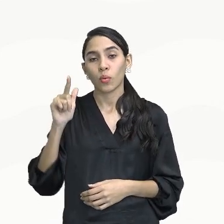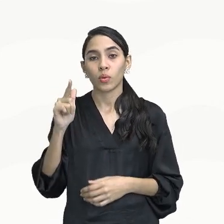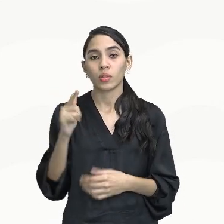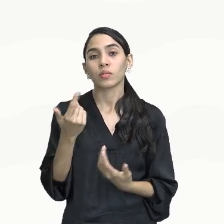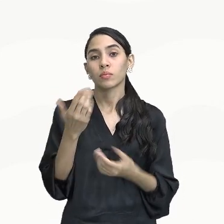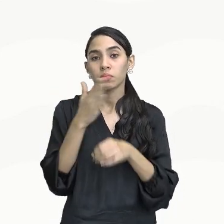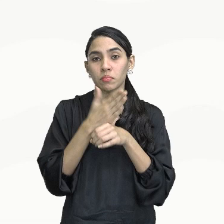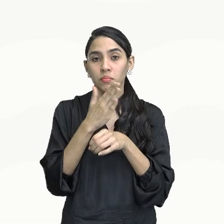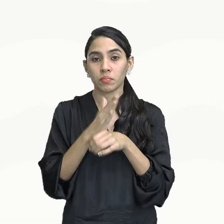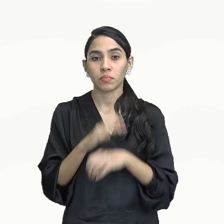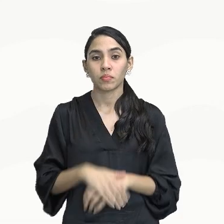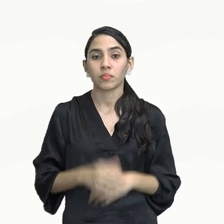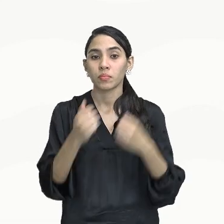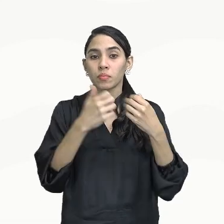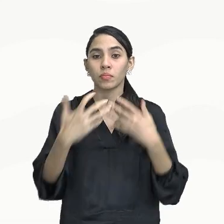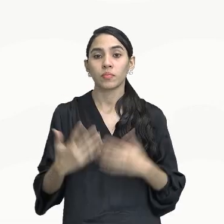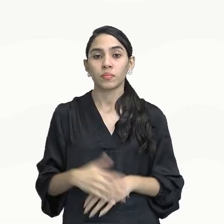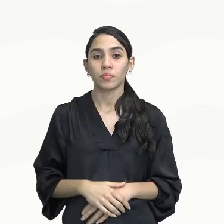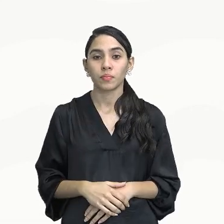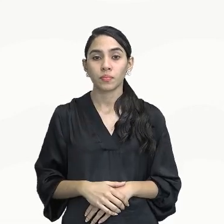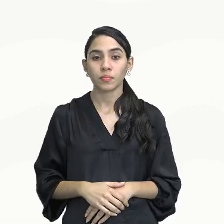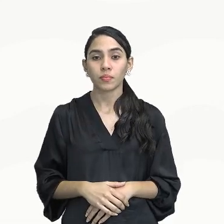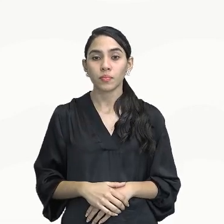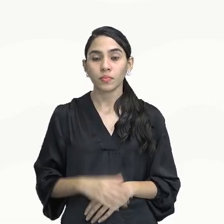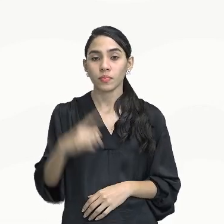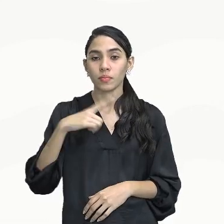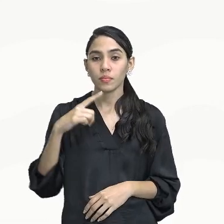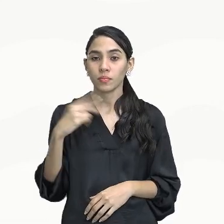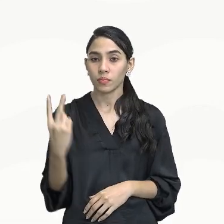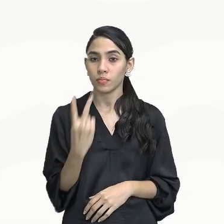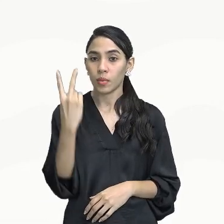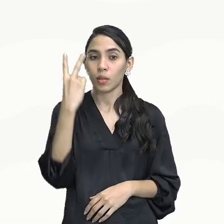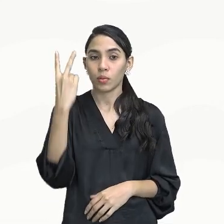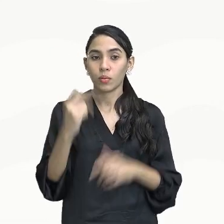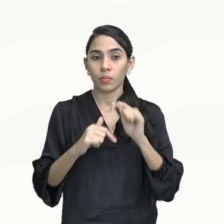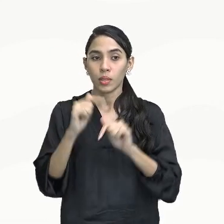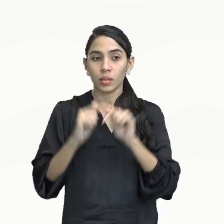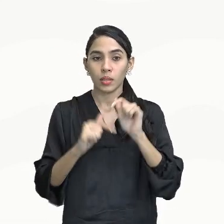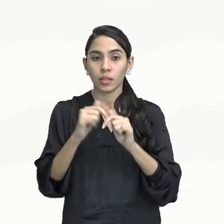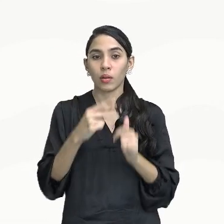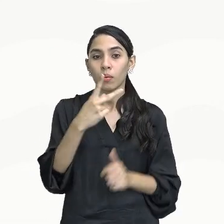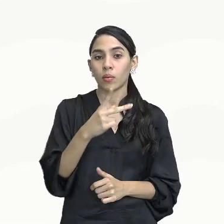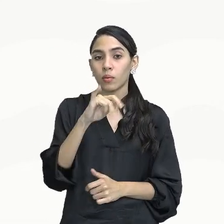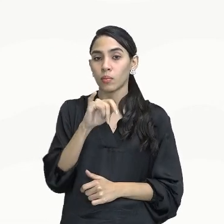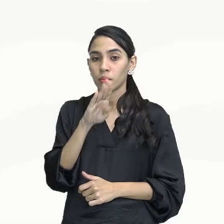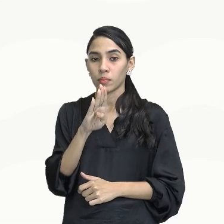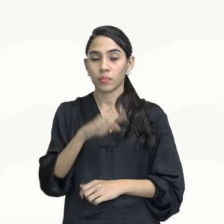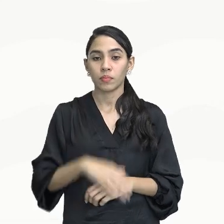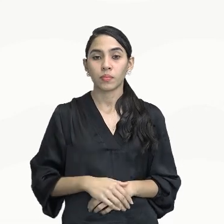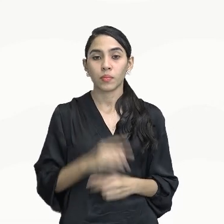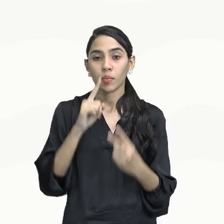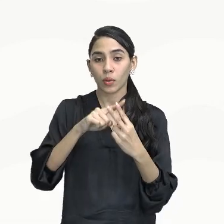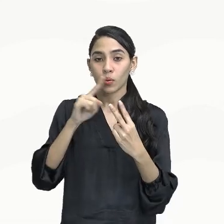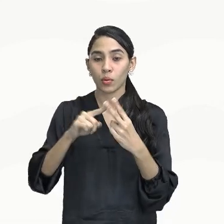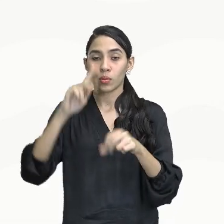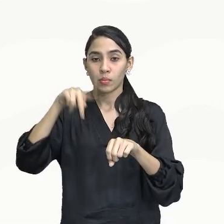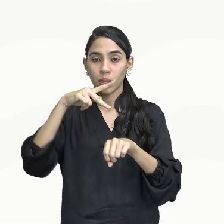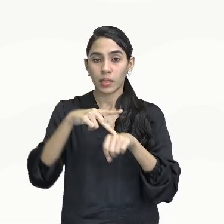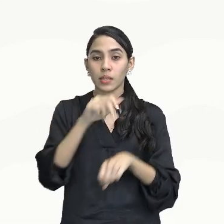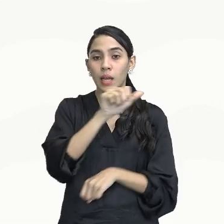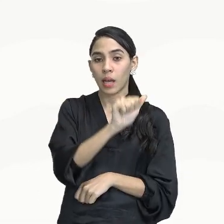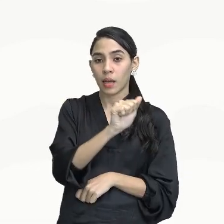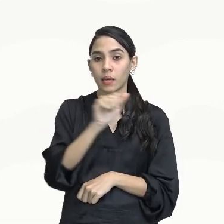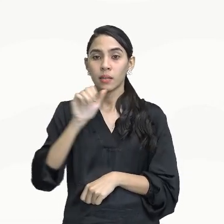aplicação que diz o seguinte: consideremos os valores do Produto Interno Bruto, o PIB, de dois países A e